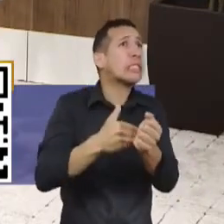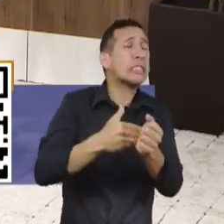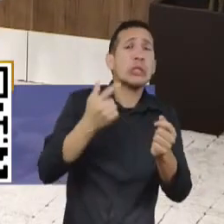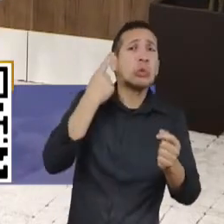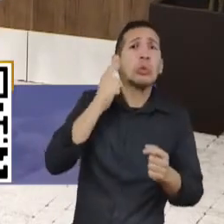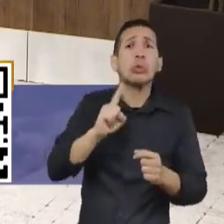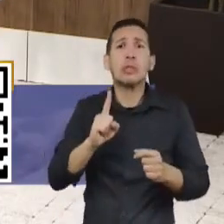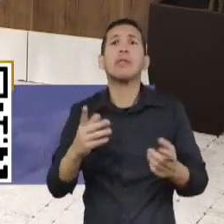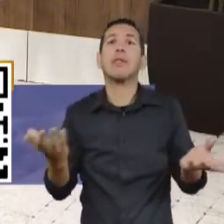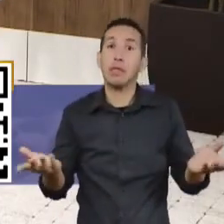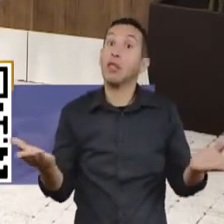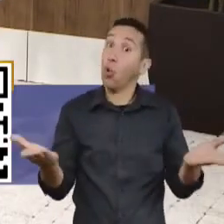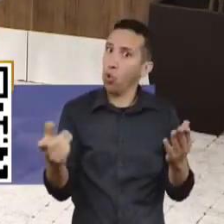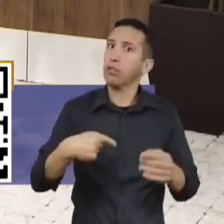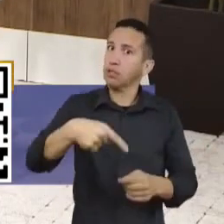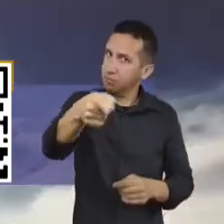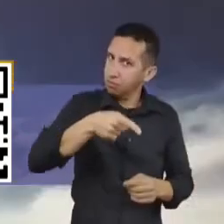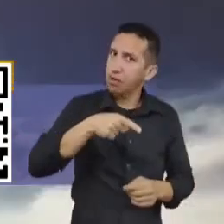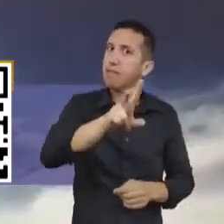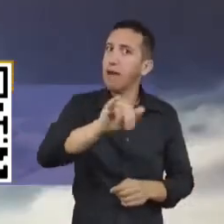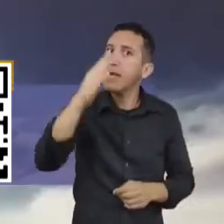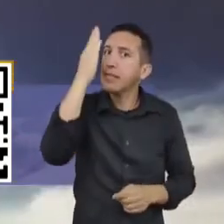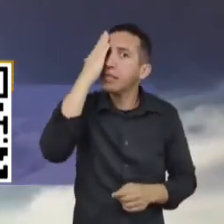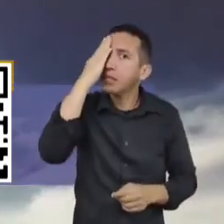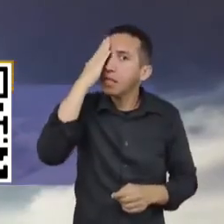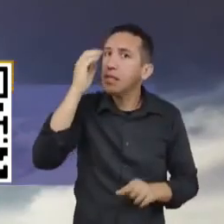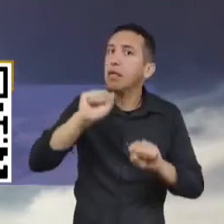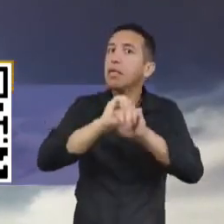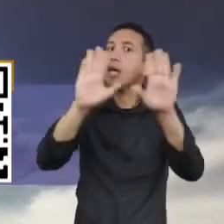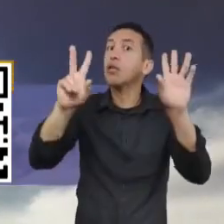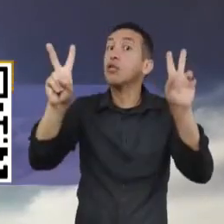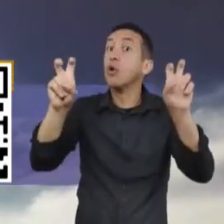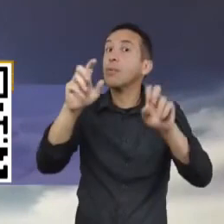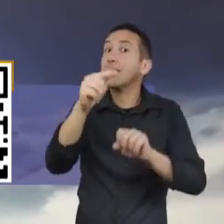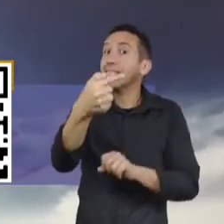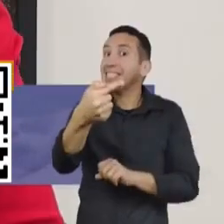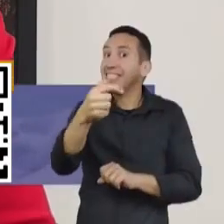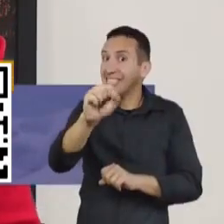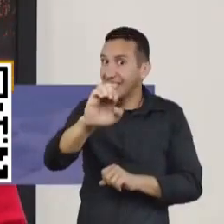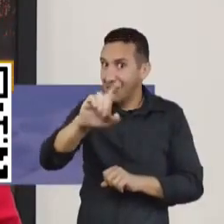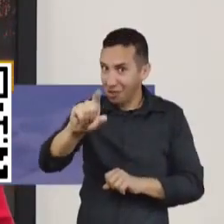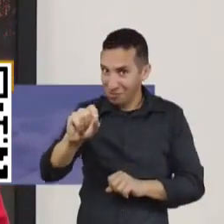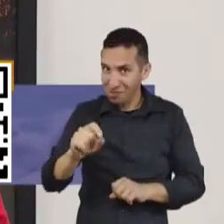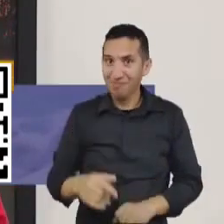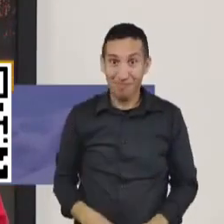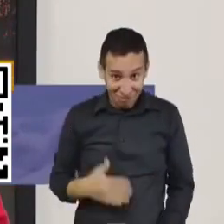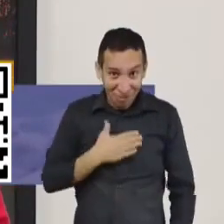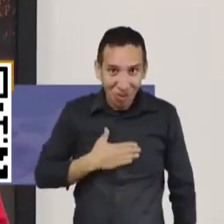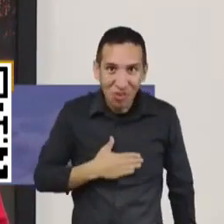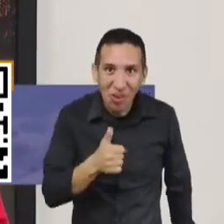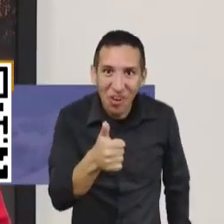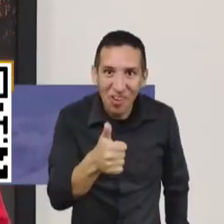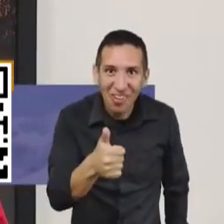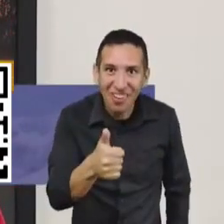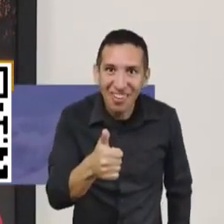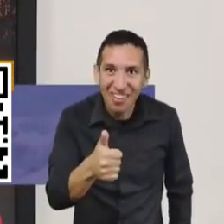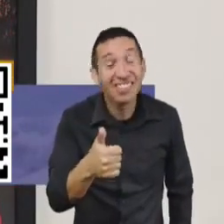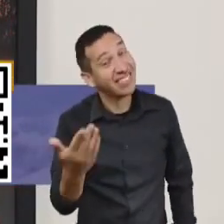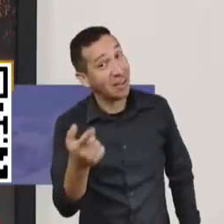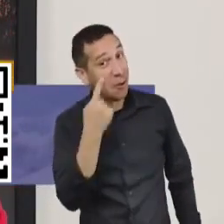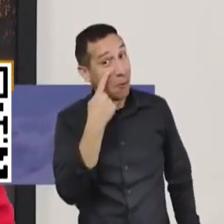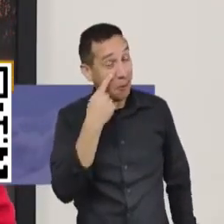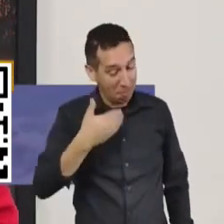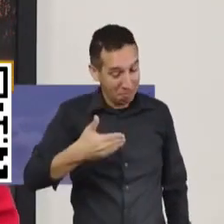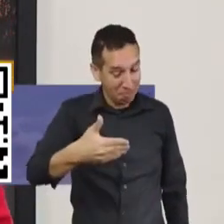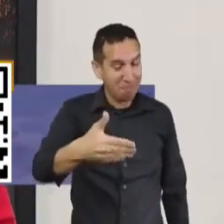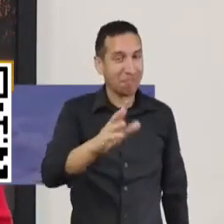esse mistério entender esse Sete Selos que estavam naquele livro tá tendo Agostinho lá em casa do que vem por aí